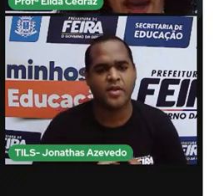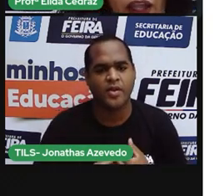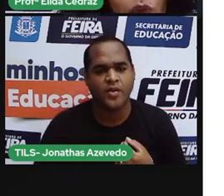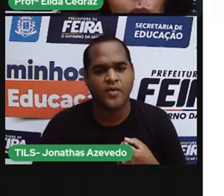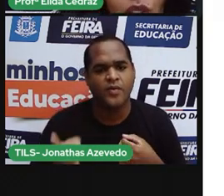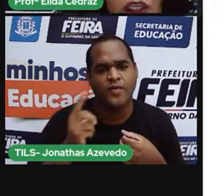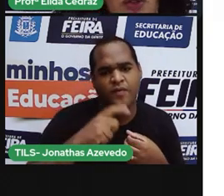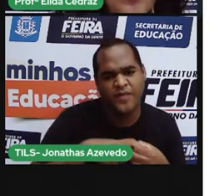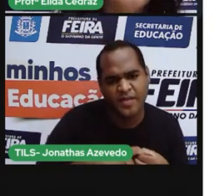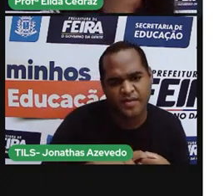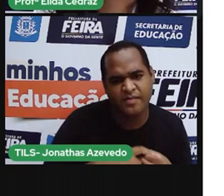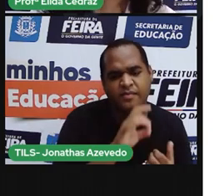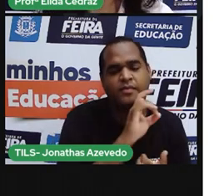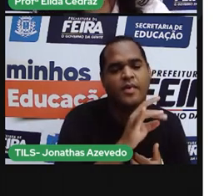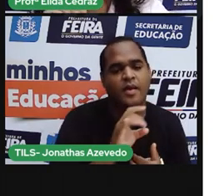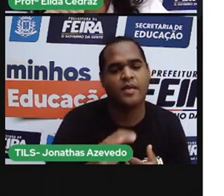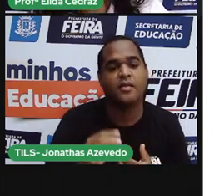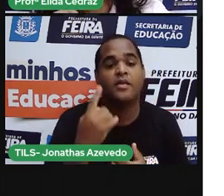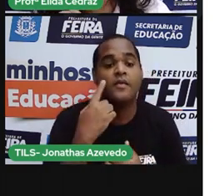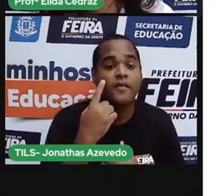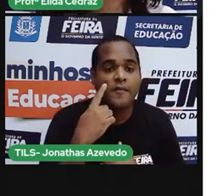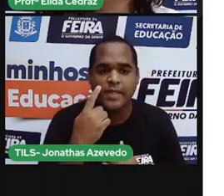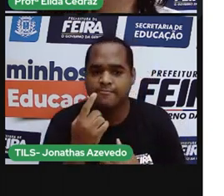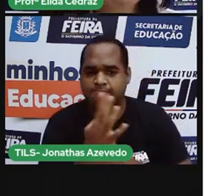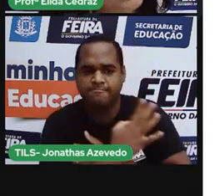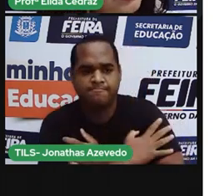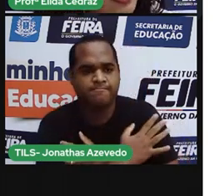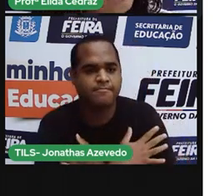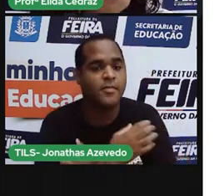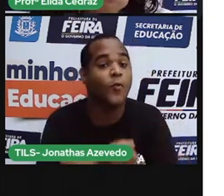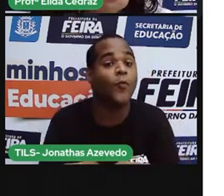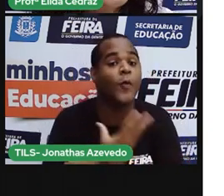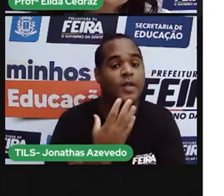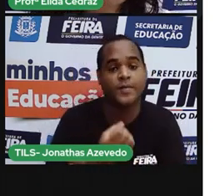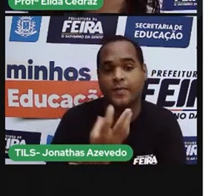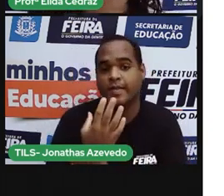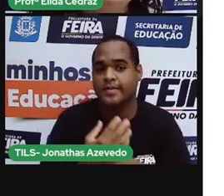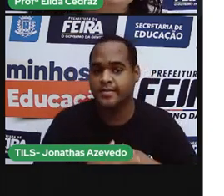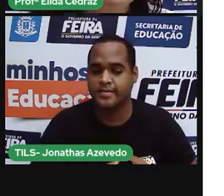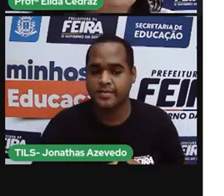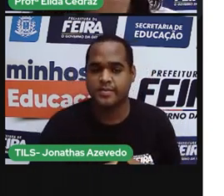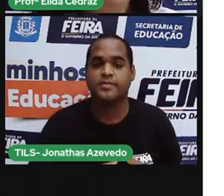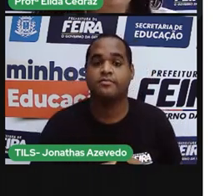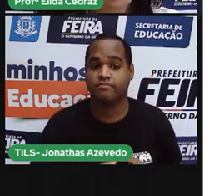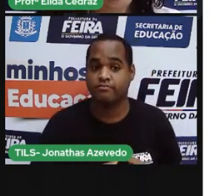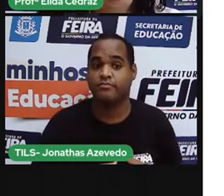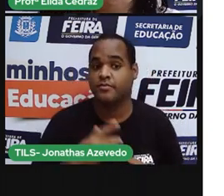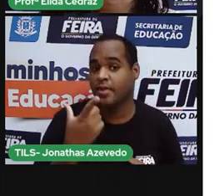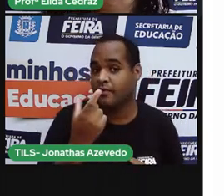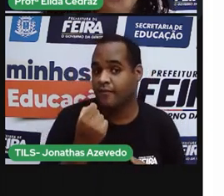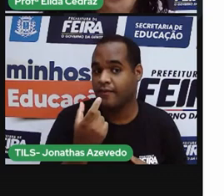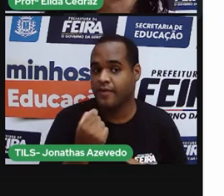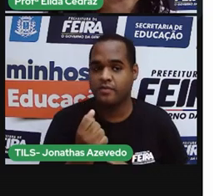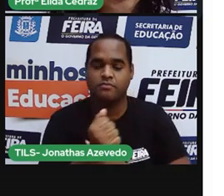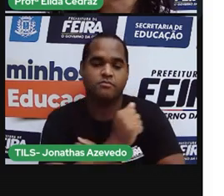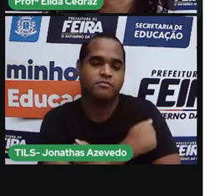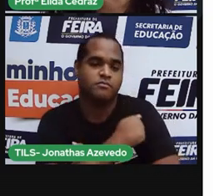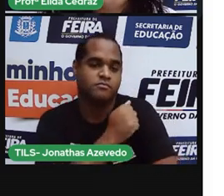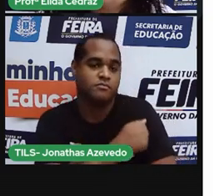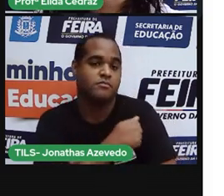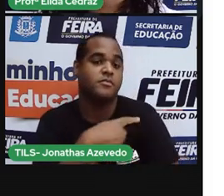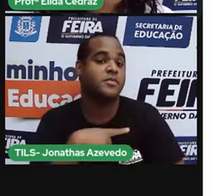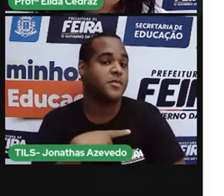o quarto ano e vê quantos alunos tem. São 20 alunos no quarto